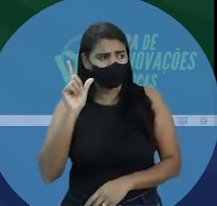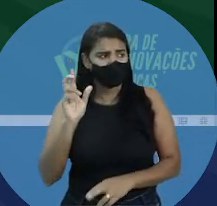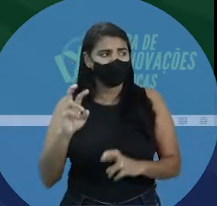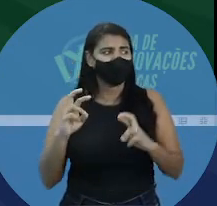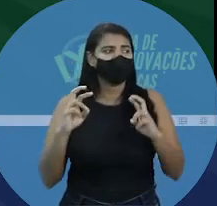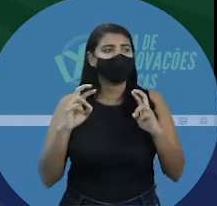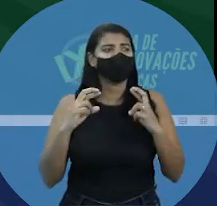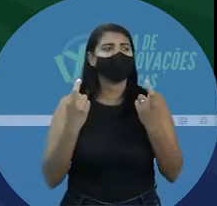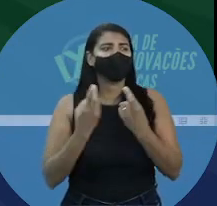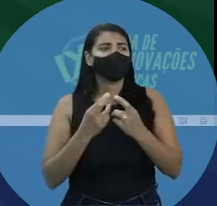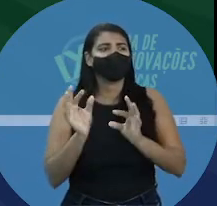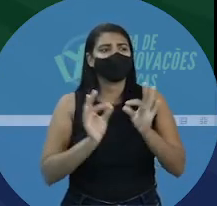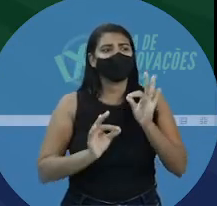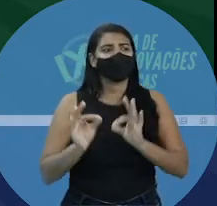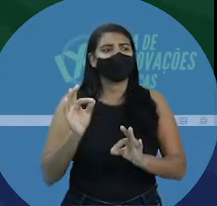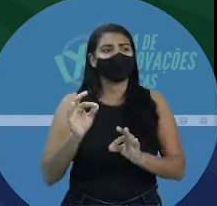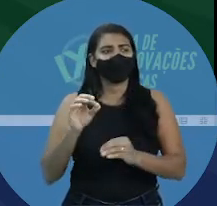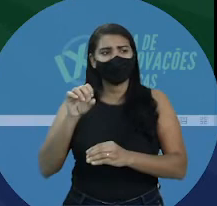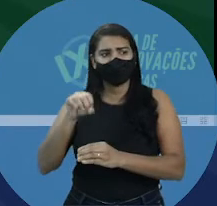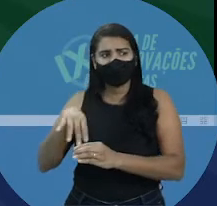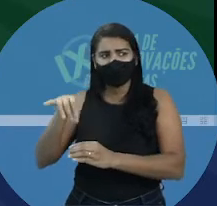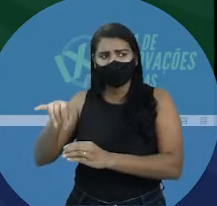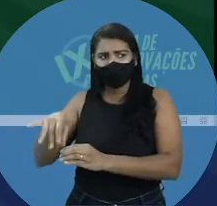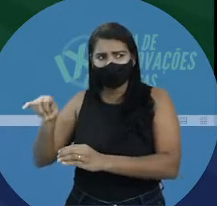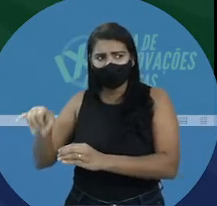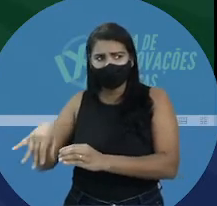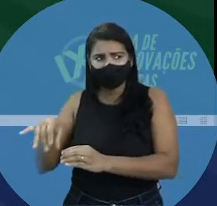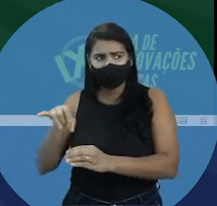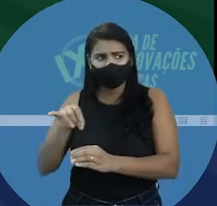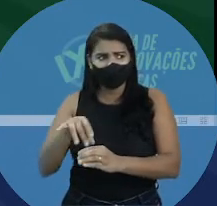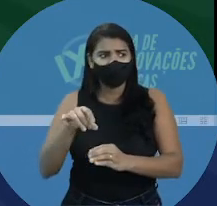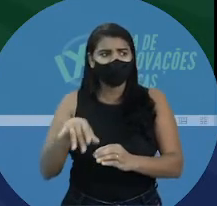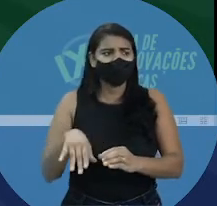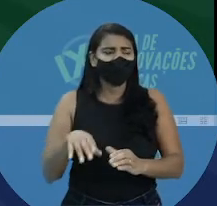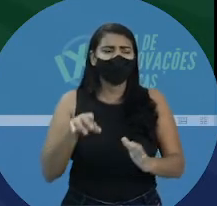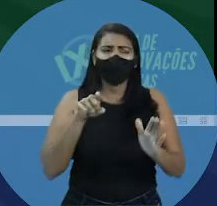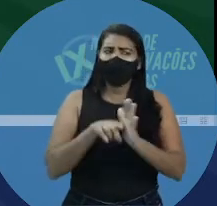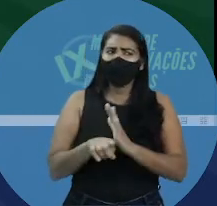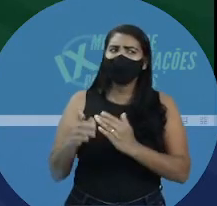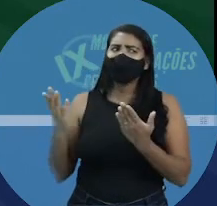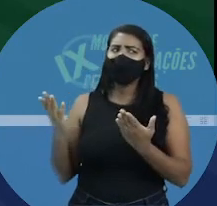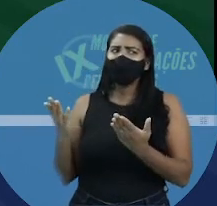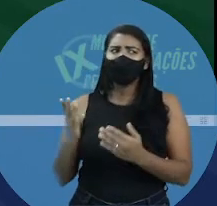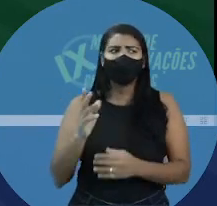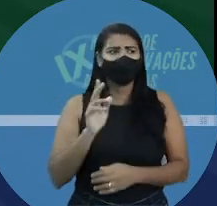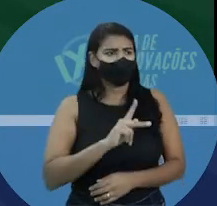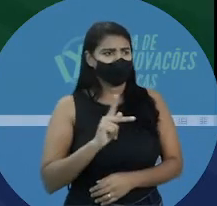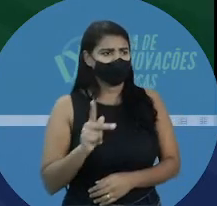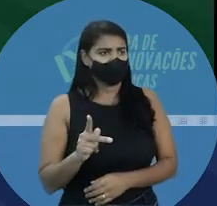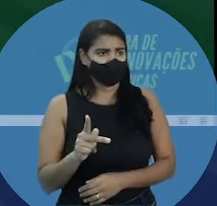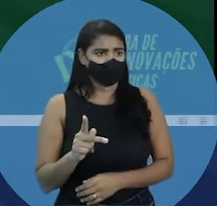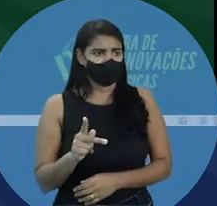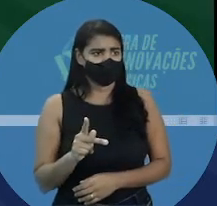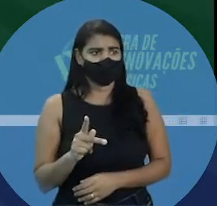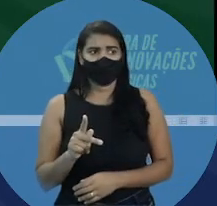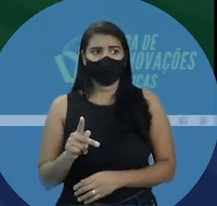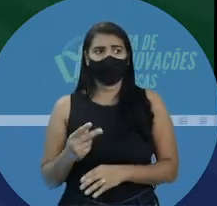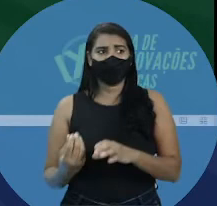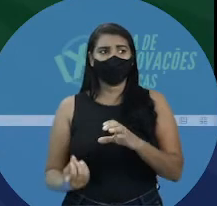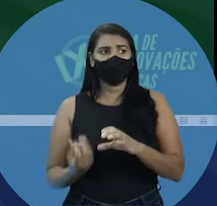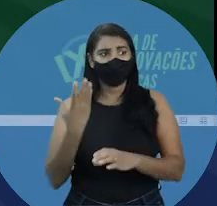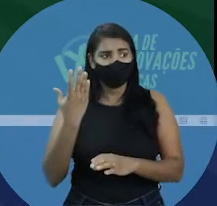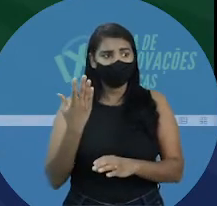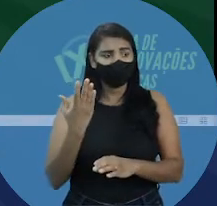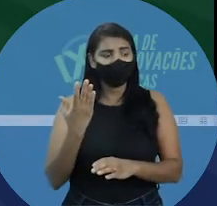a questão do semear, nós estávamos plantando, e um aluno me perguntou assim: professora, isso vai nascer? E